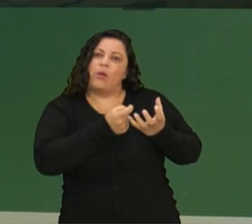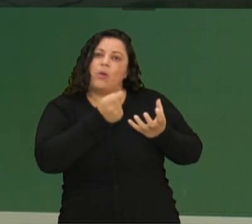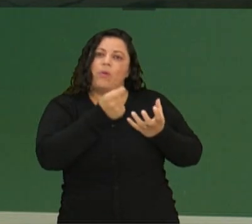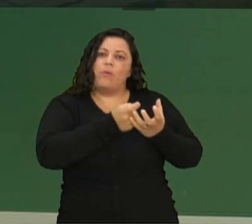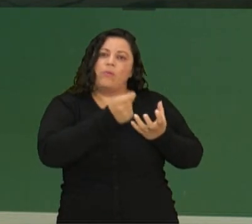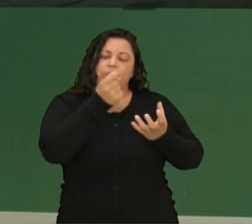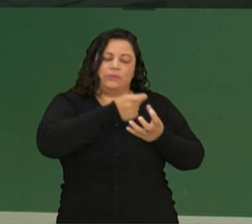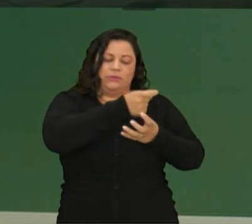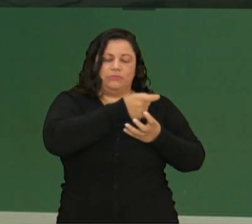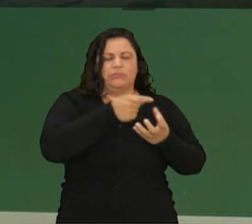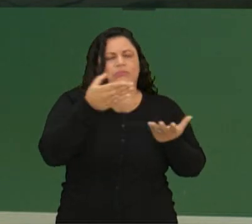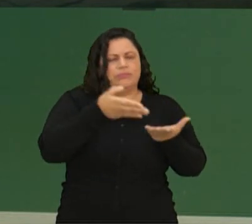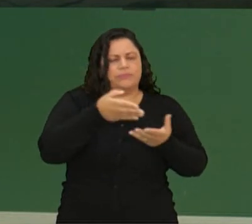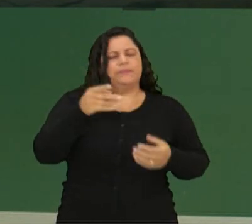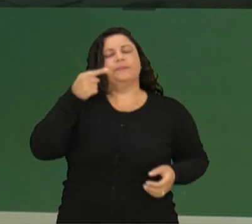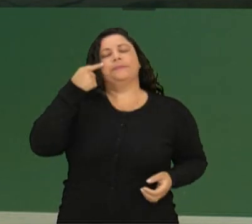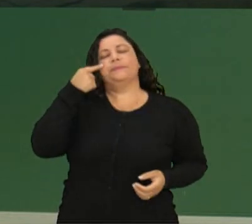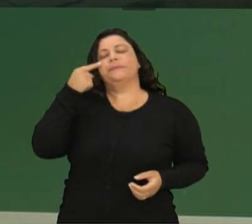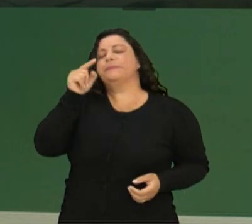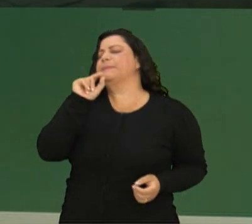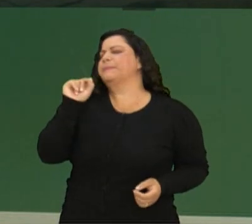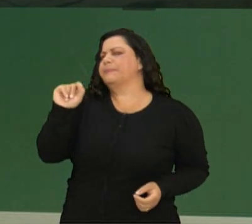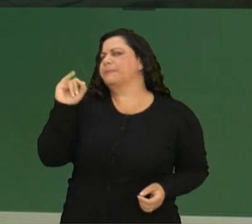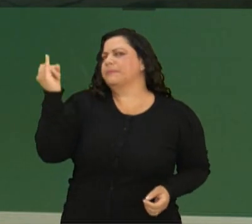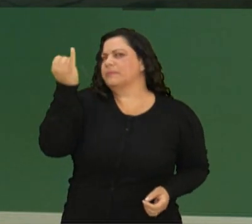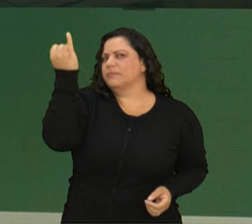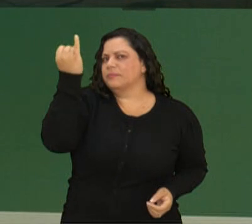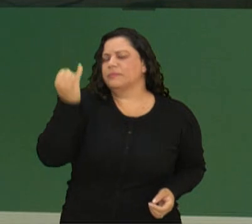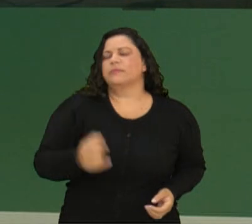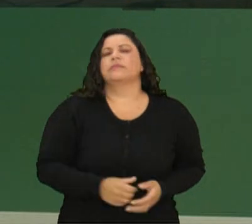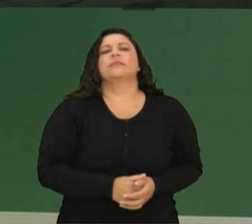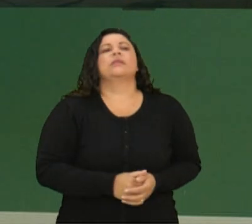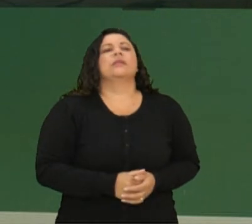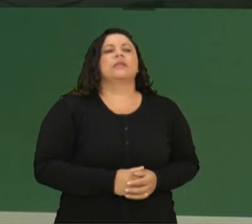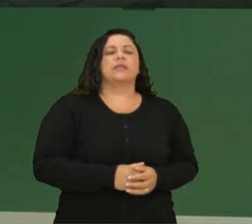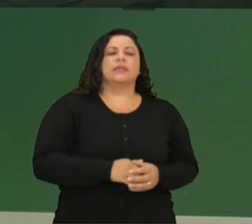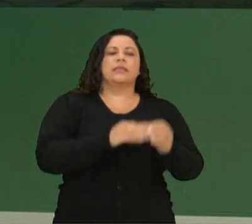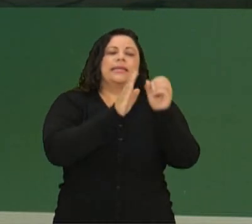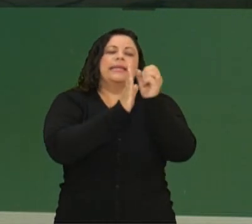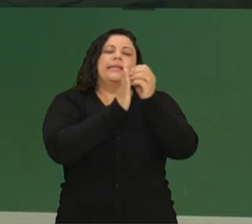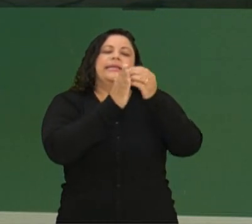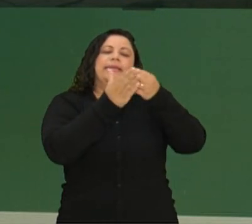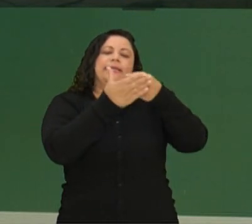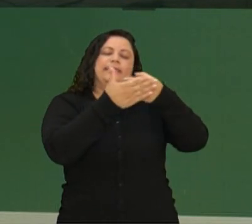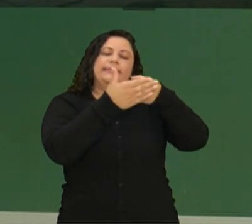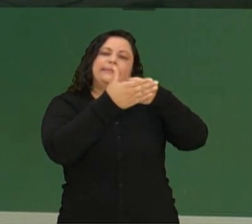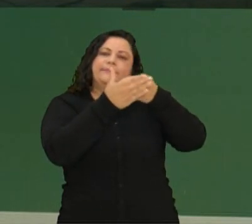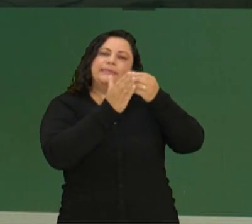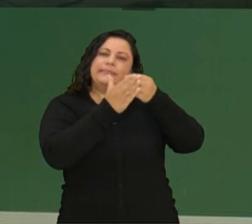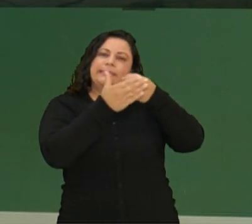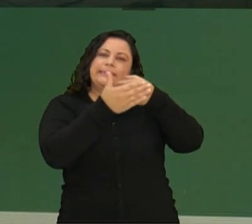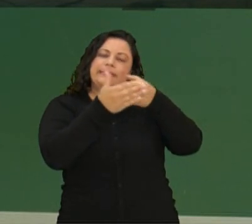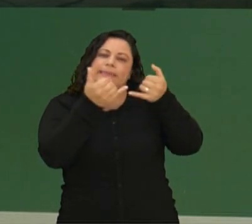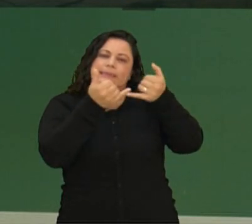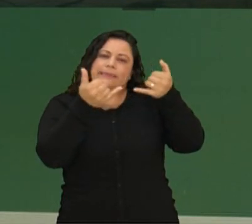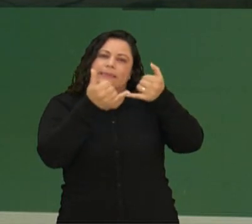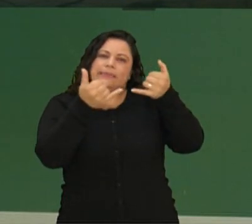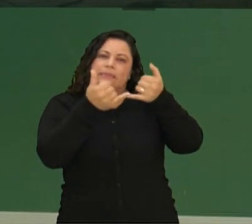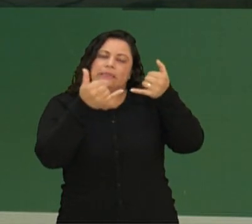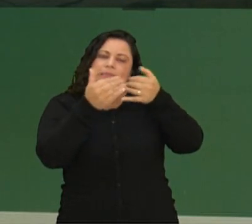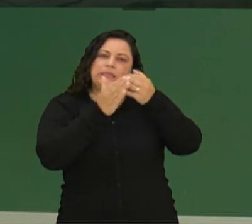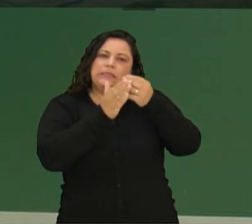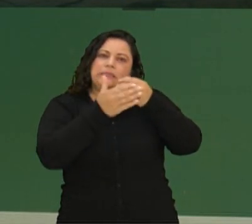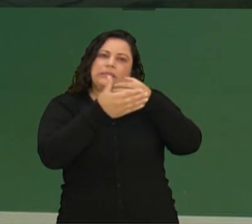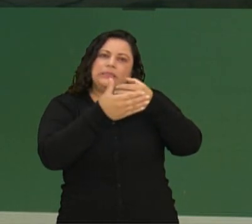é importante você entender? Que nos átrios, as paredes são mais finas e o sangue que está entrando é o sangue